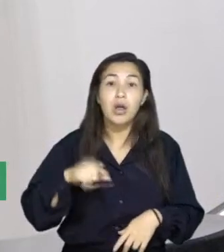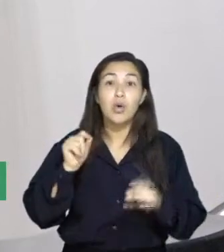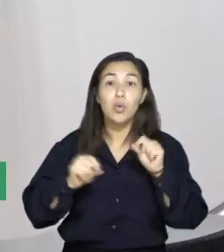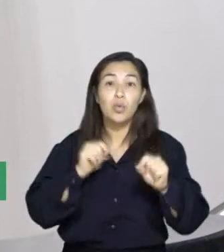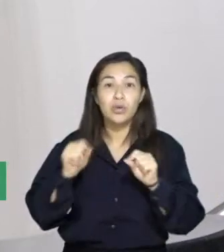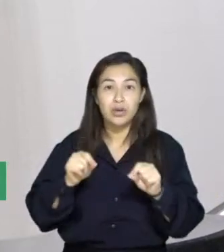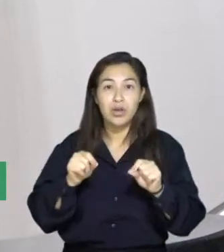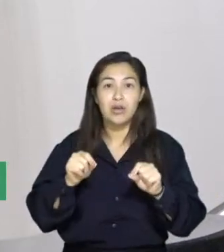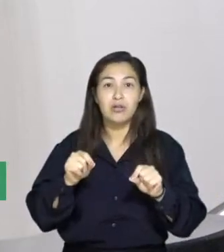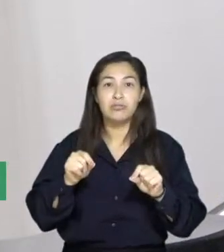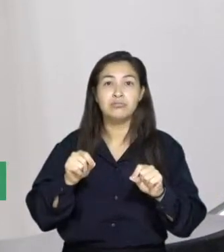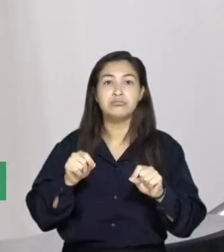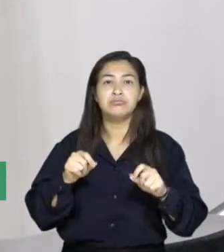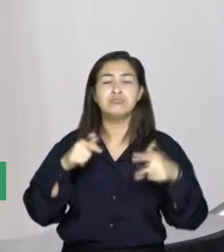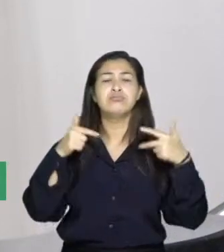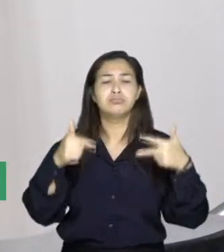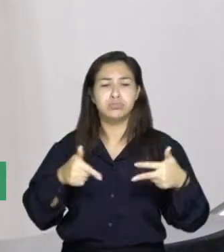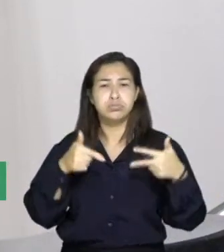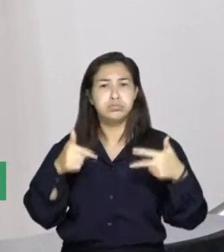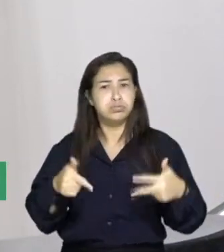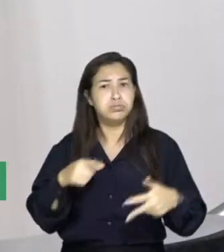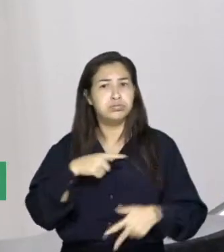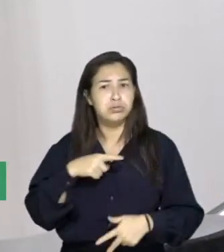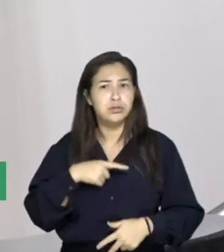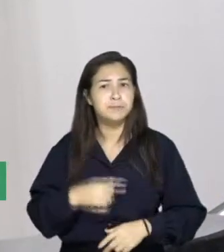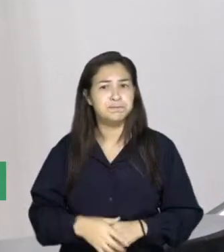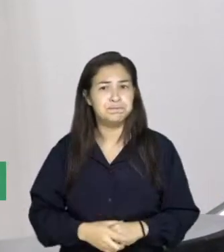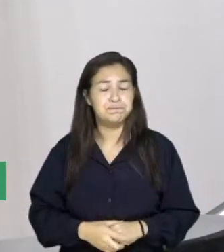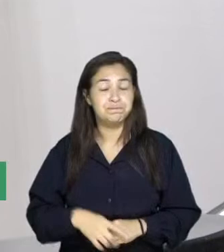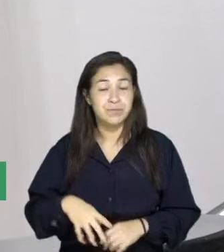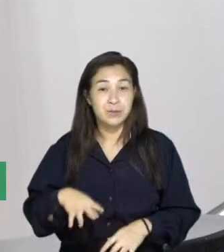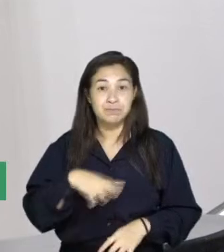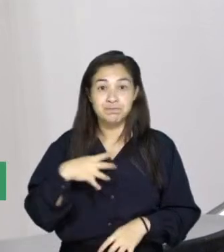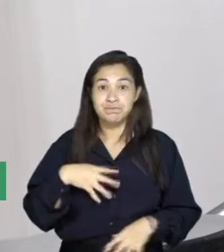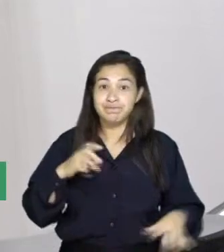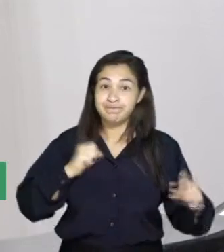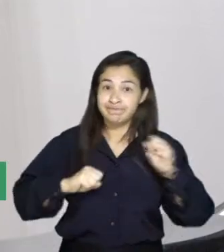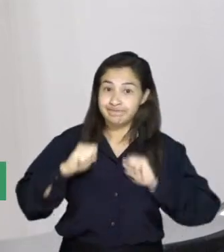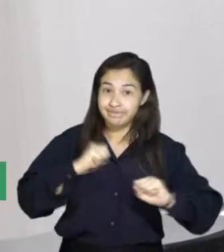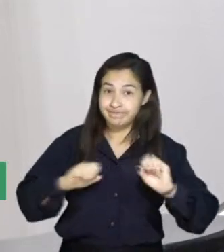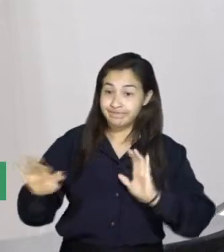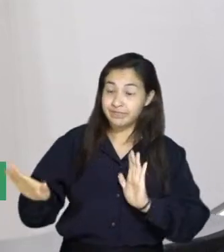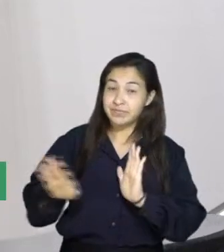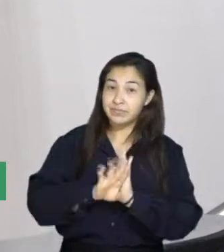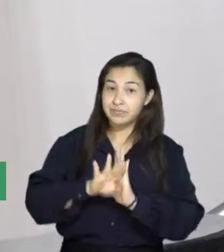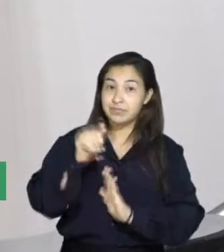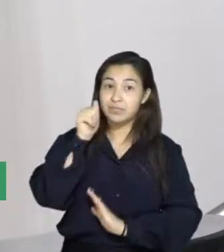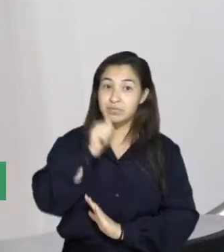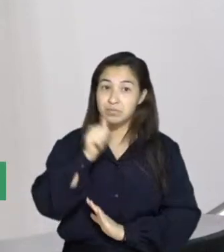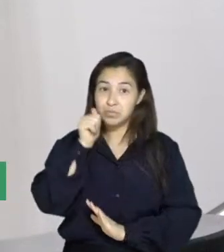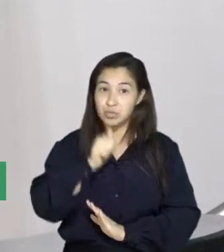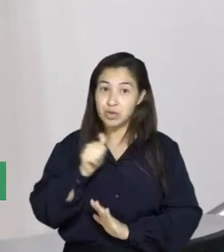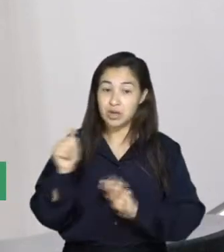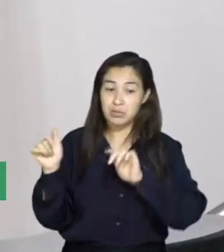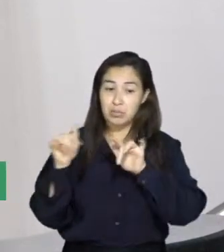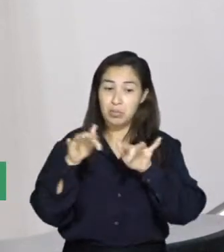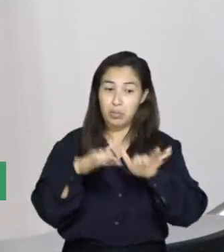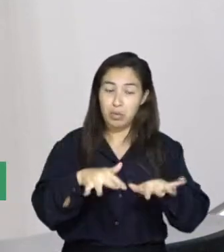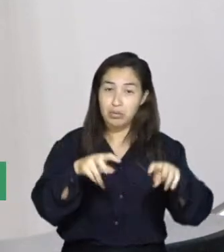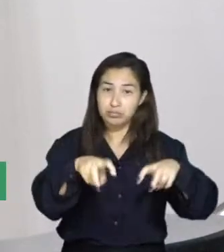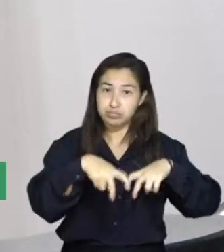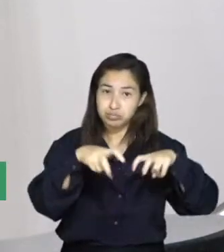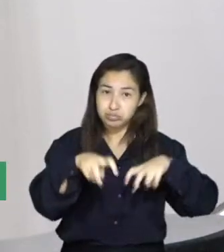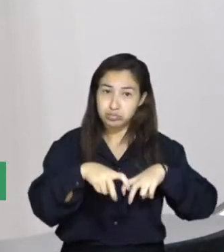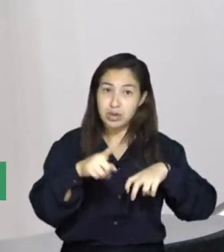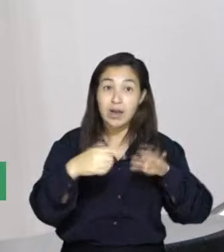Então, eu quero dizer com isso que estamos ansiosas para receber as mulheres camponesas. Este livro é o